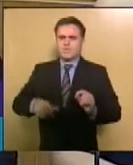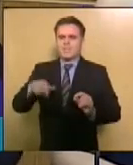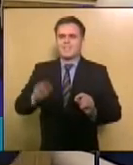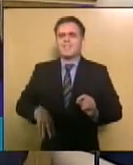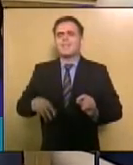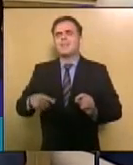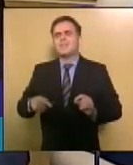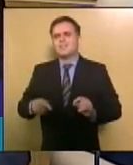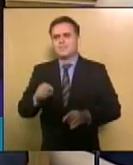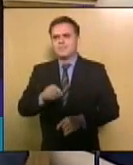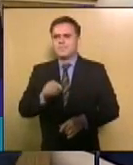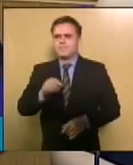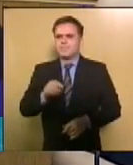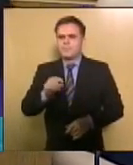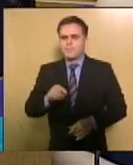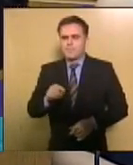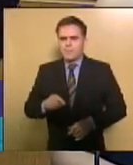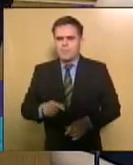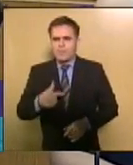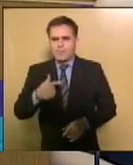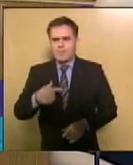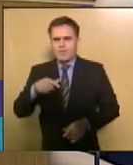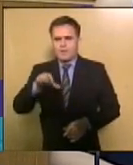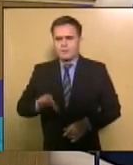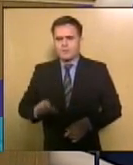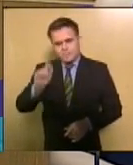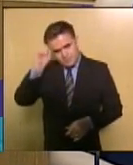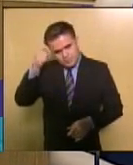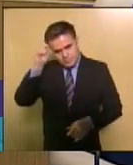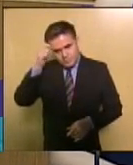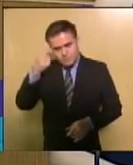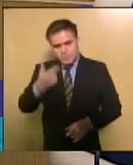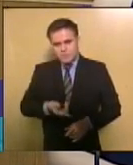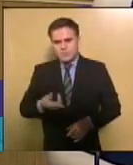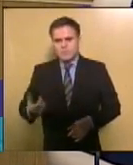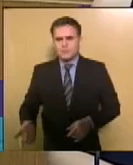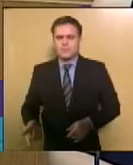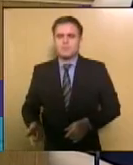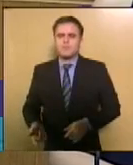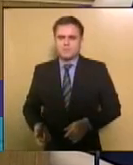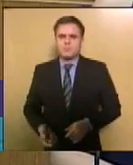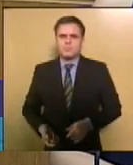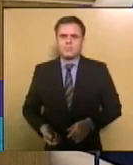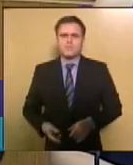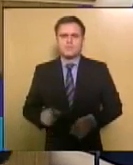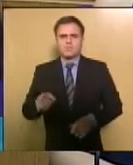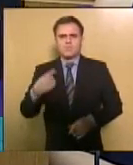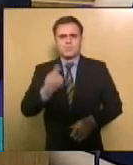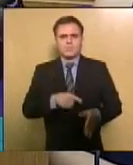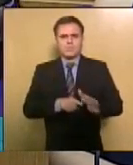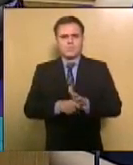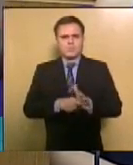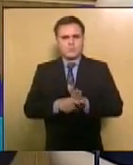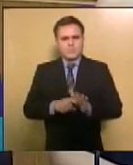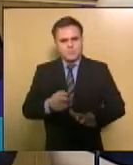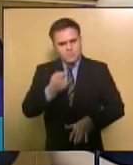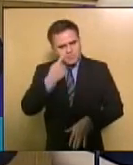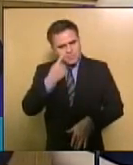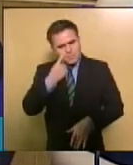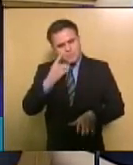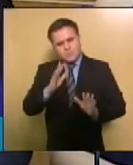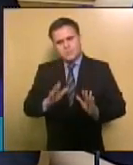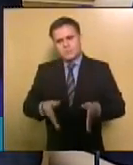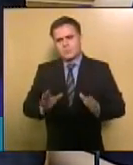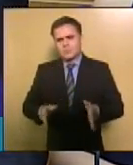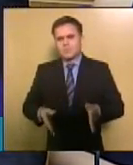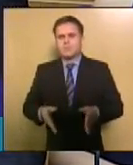olhar quem são esses caras 79 são negros então nós temos o que a gente verificou que já tinha verificado de Out trabalho com o Brasil nós